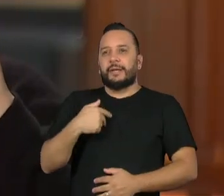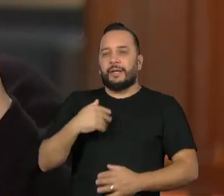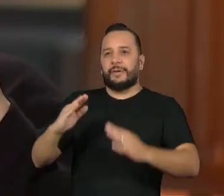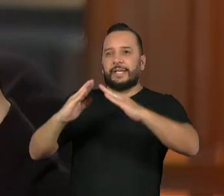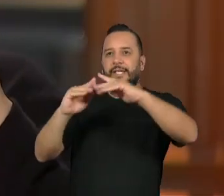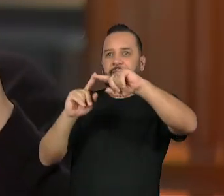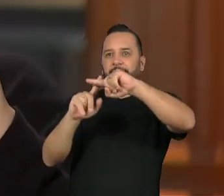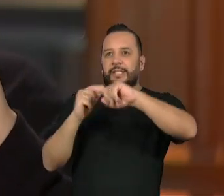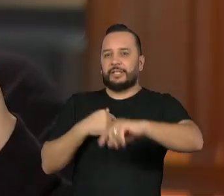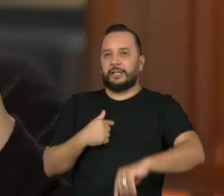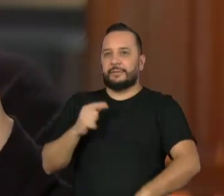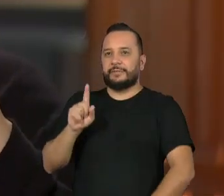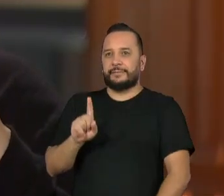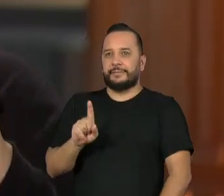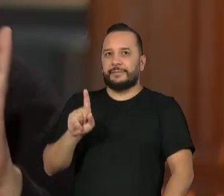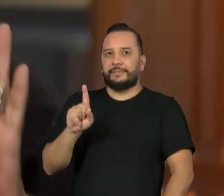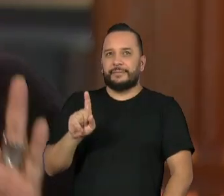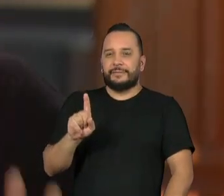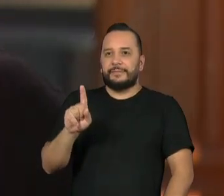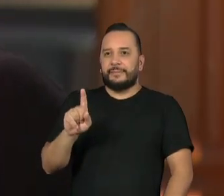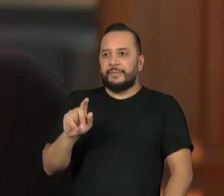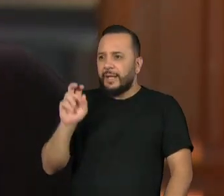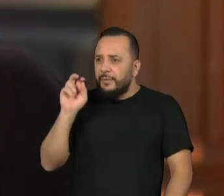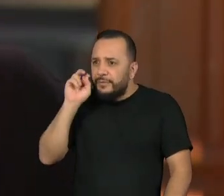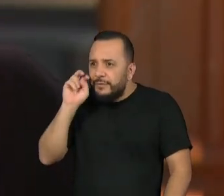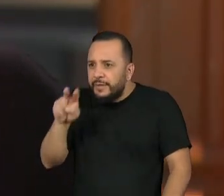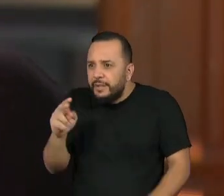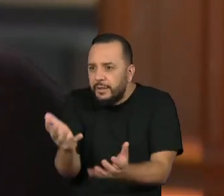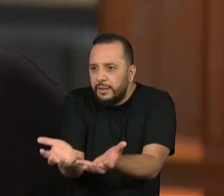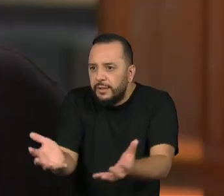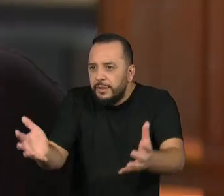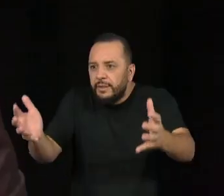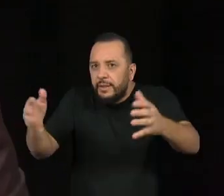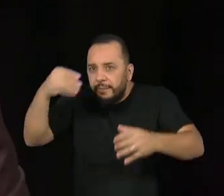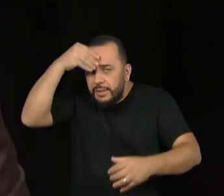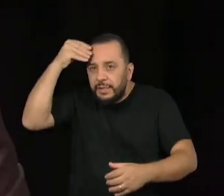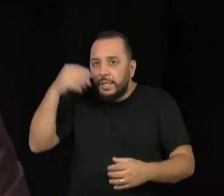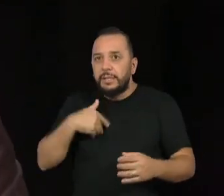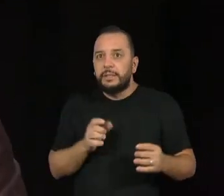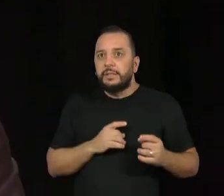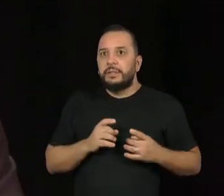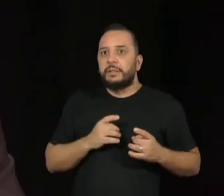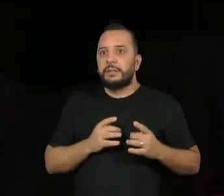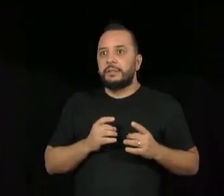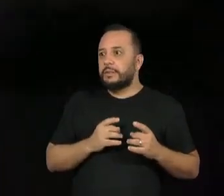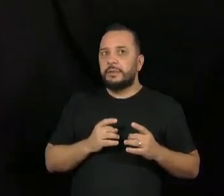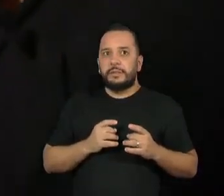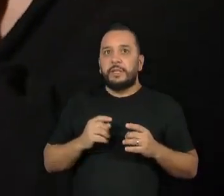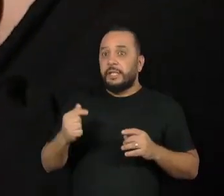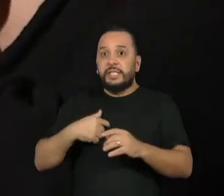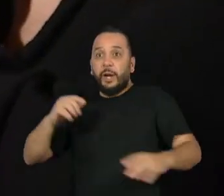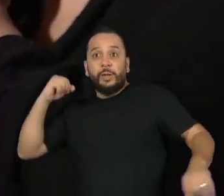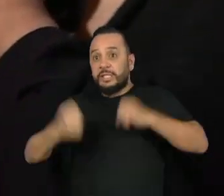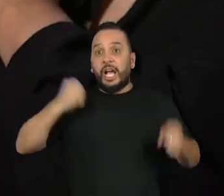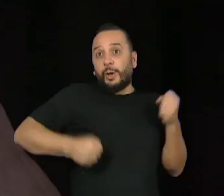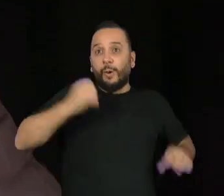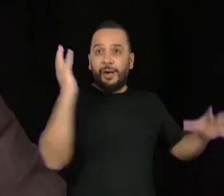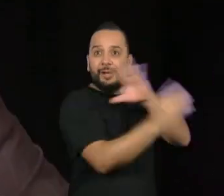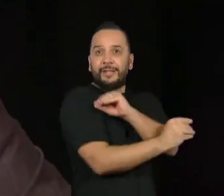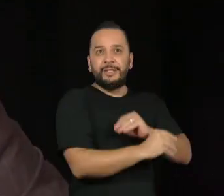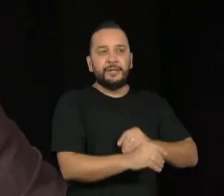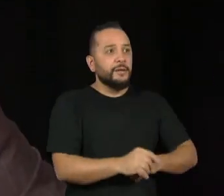igreja quando chegou na pia vai tomar um de um Pânico eu sair correndo